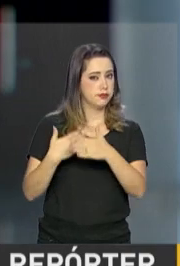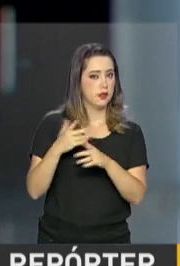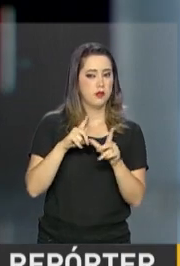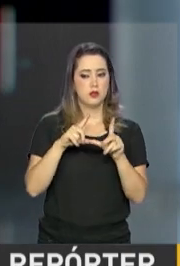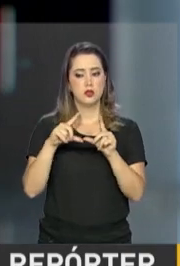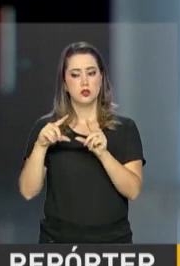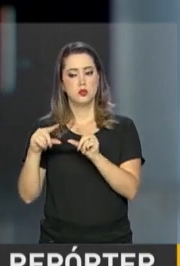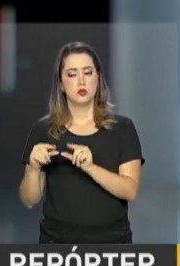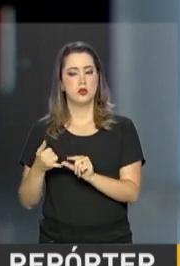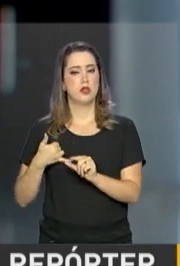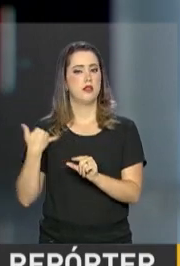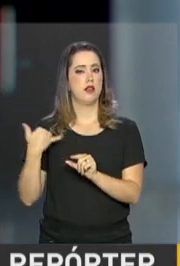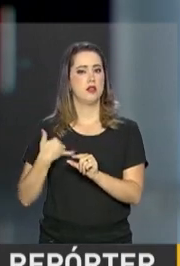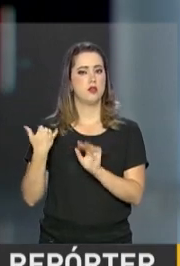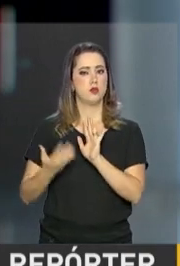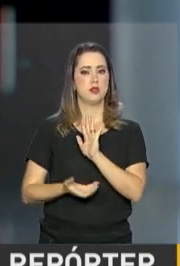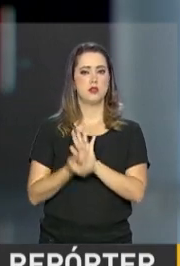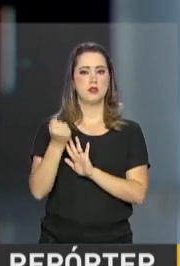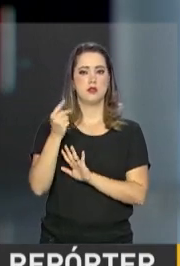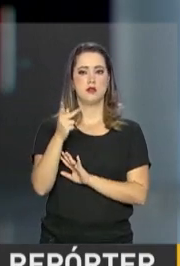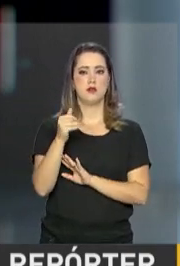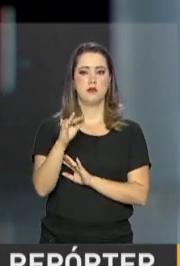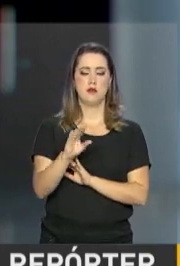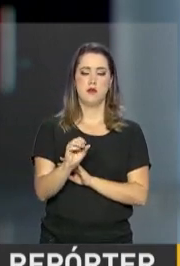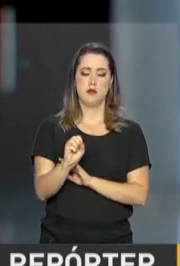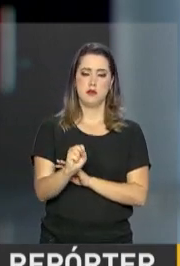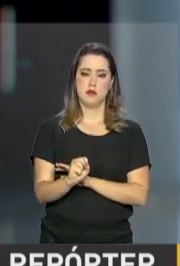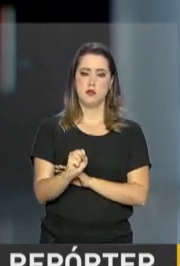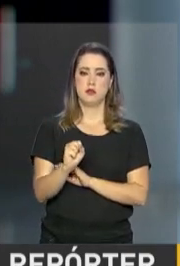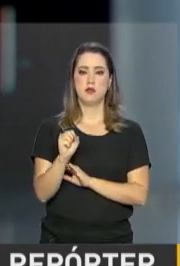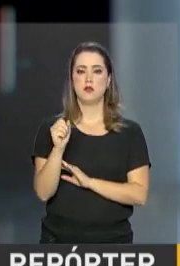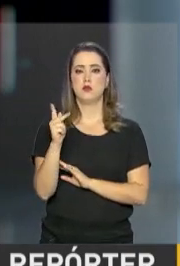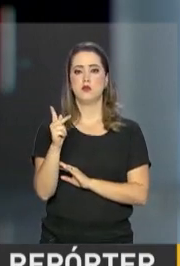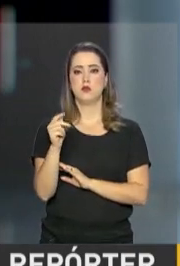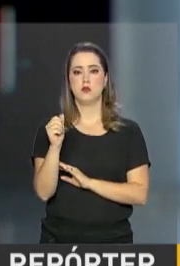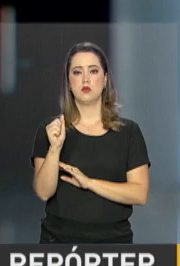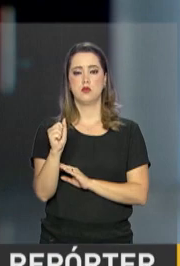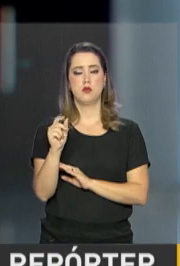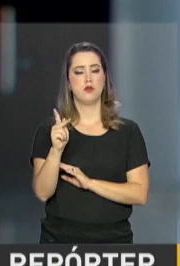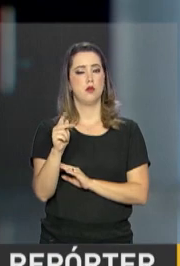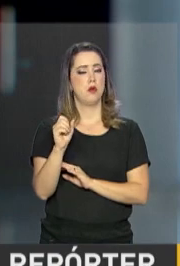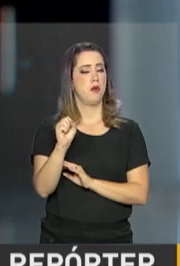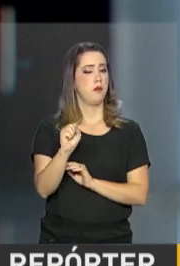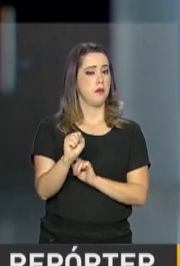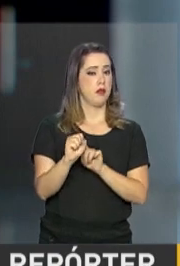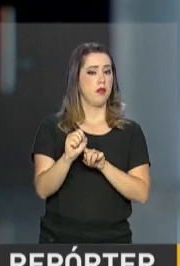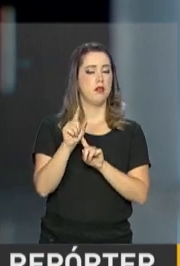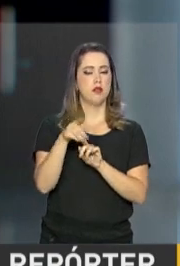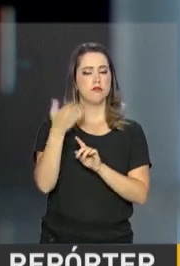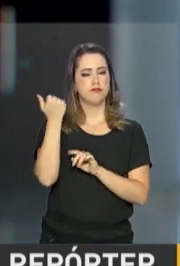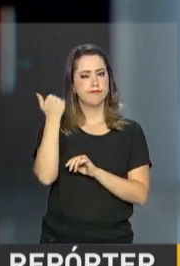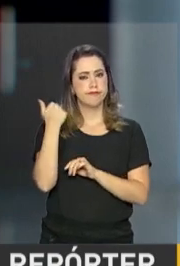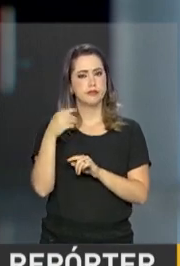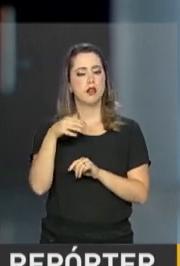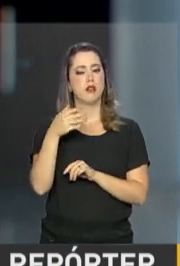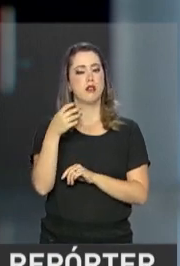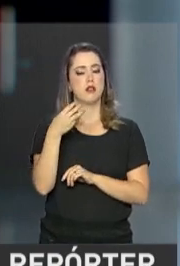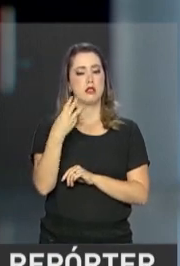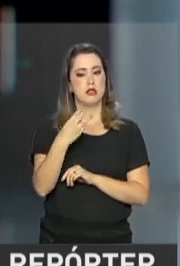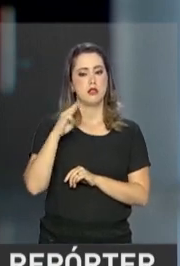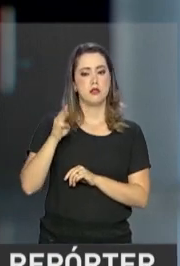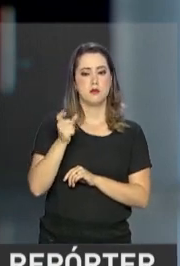mínima para saque do pis pasep até maio de 2008 três milhões e 600 mil pessoas sacaram 5